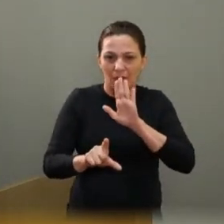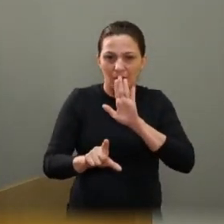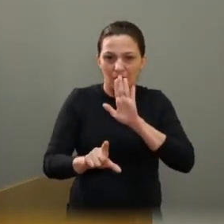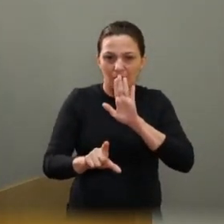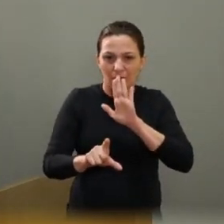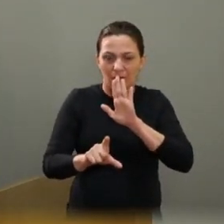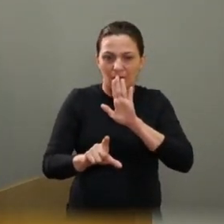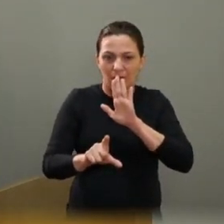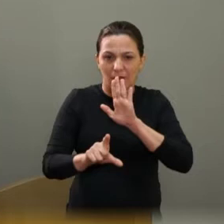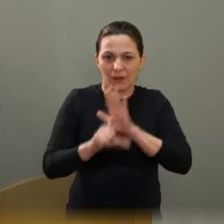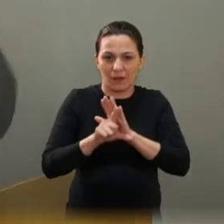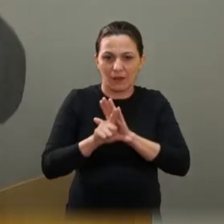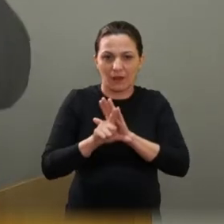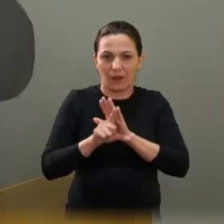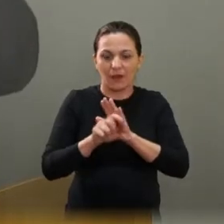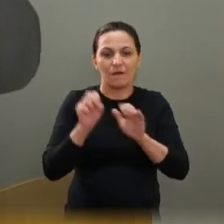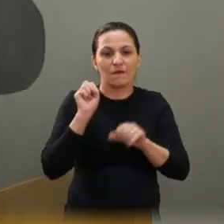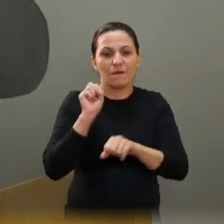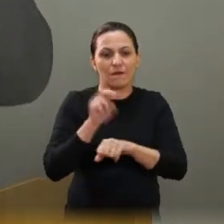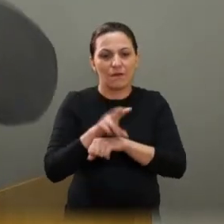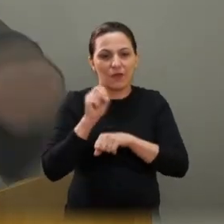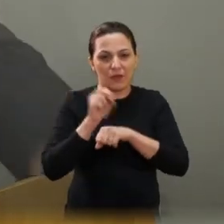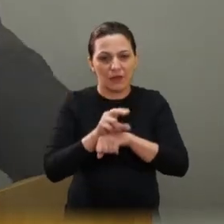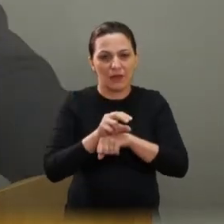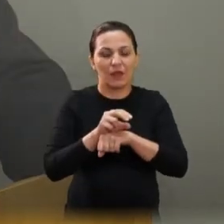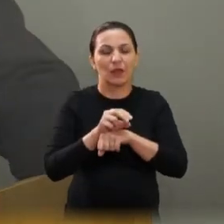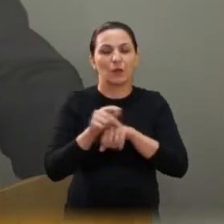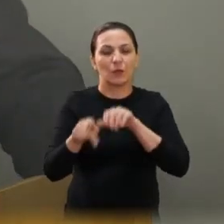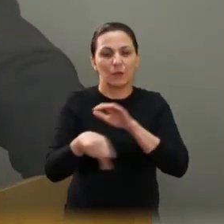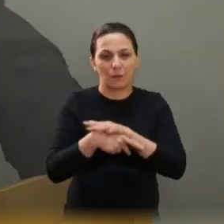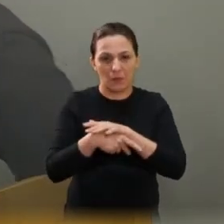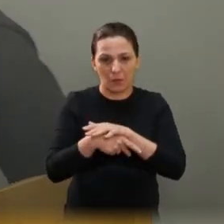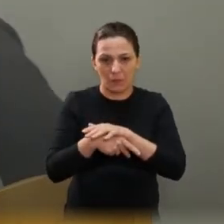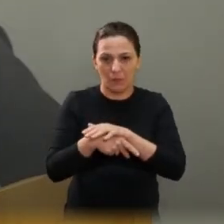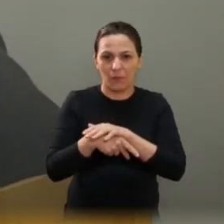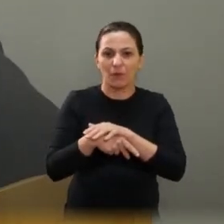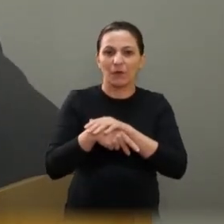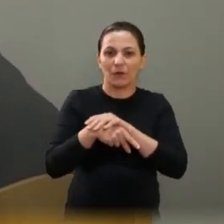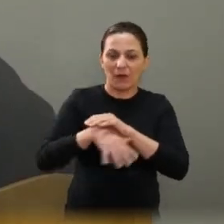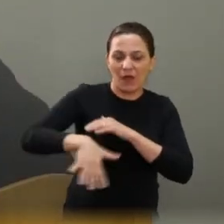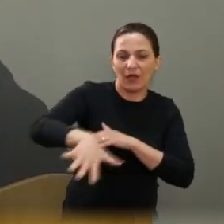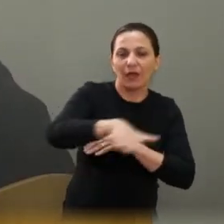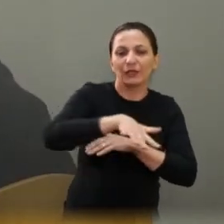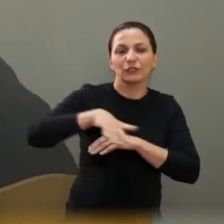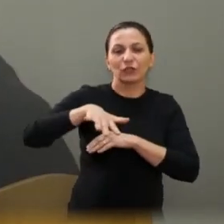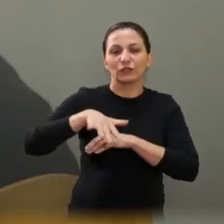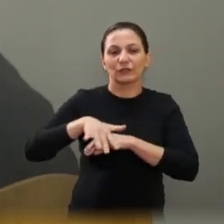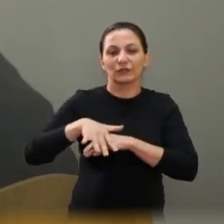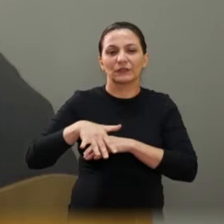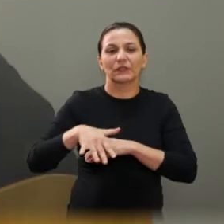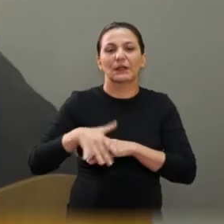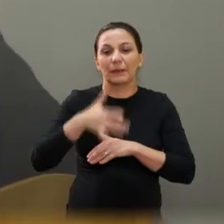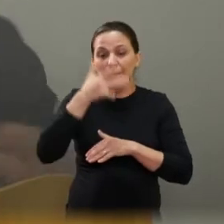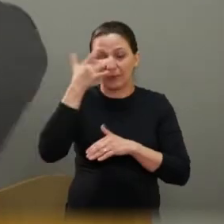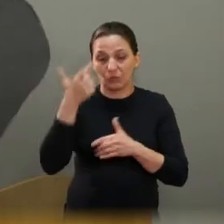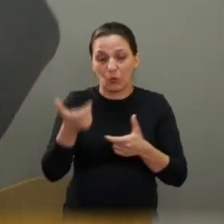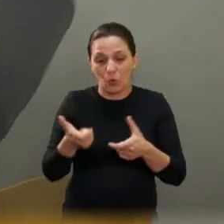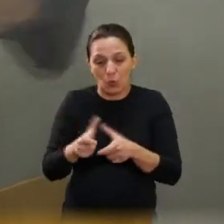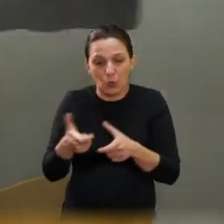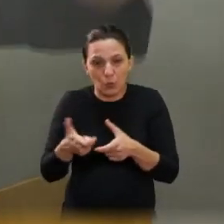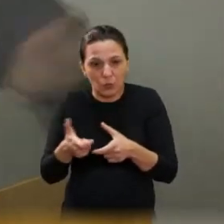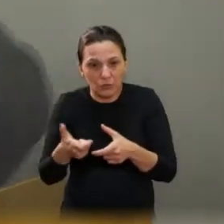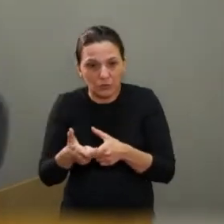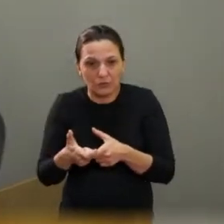país Oi tá funcionando a lei dar o toque desse país a nossa região aqui várias plantações de pequenos produtores